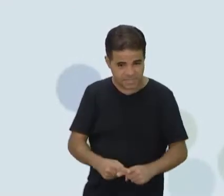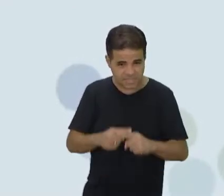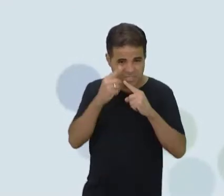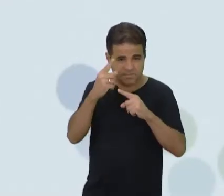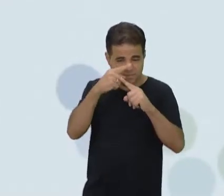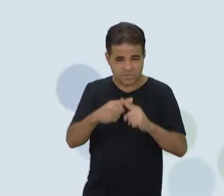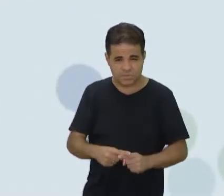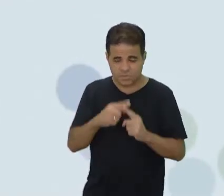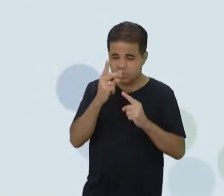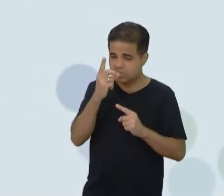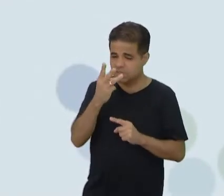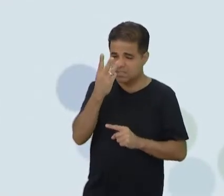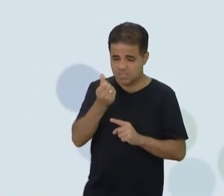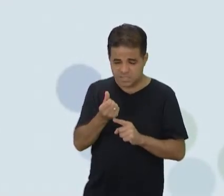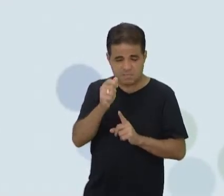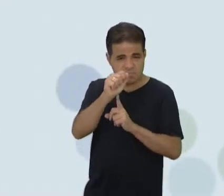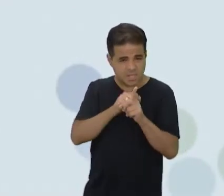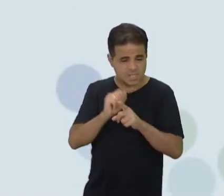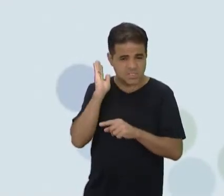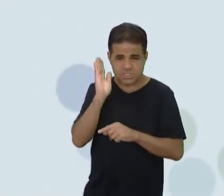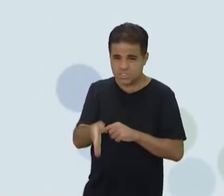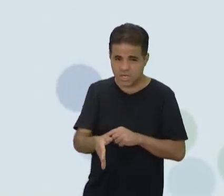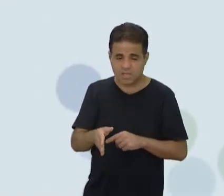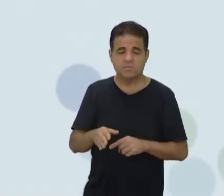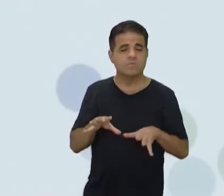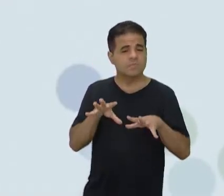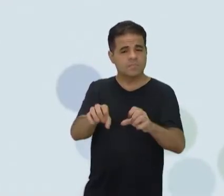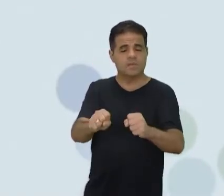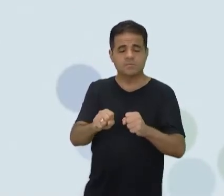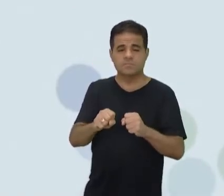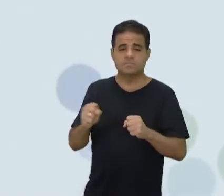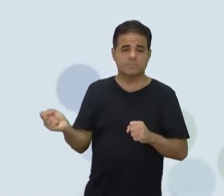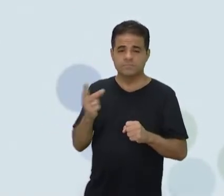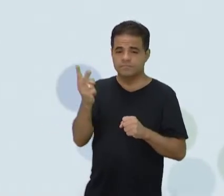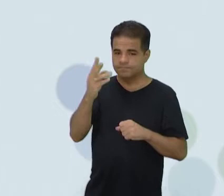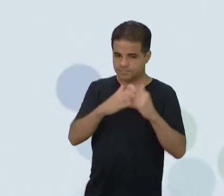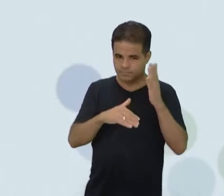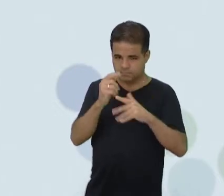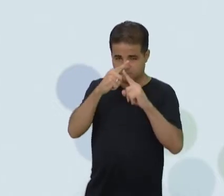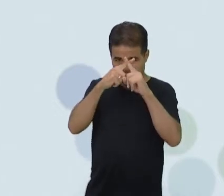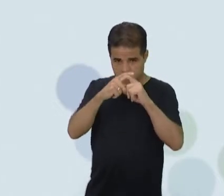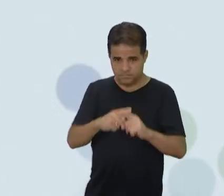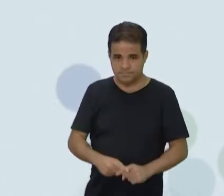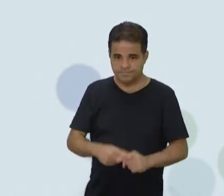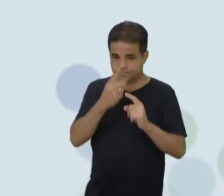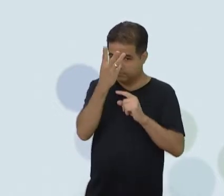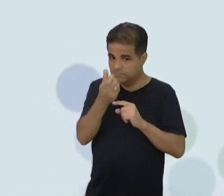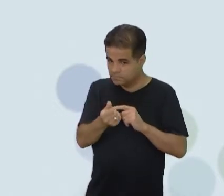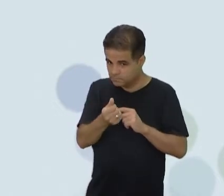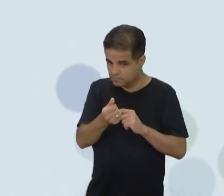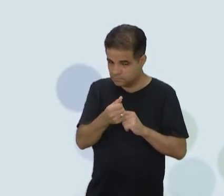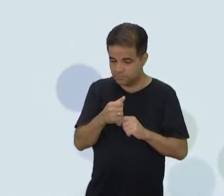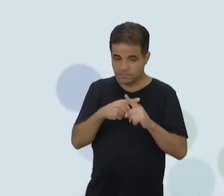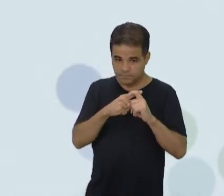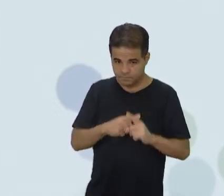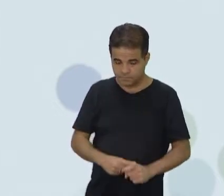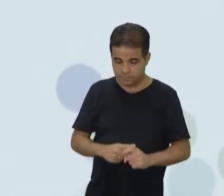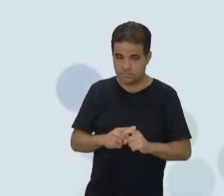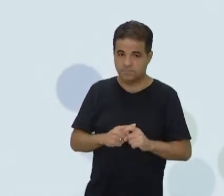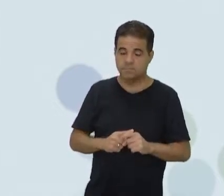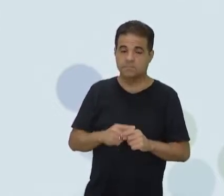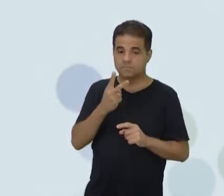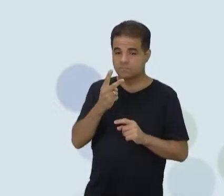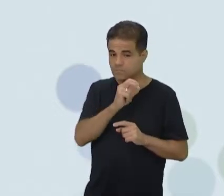vezes 12, 36 meses? 36 meses. Então, vocês vão pegar esse valor por e mês, multiplicar por 36, tá bom? Tá. Então, é 200